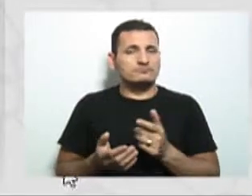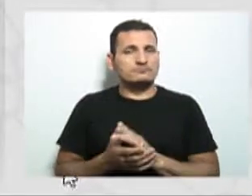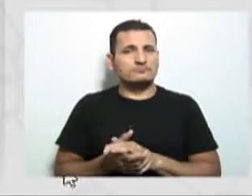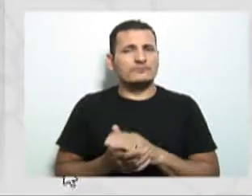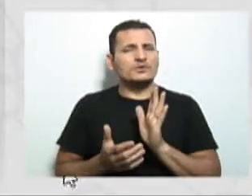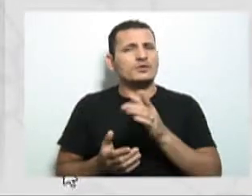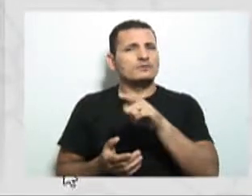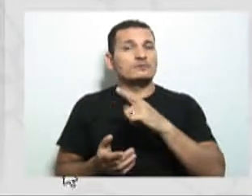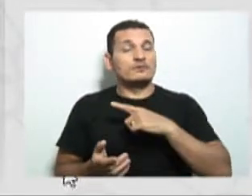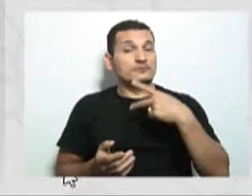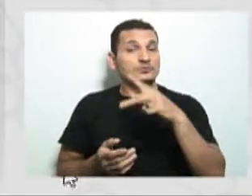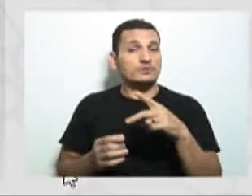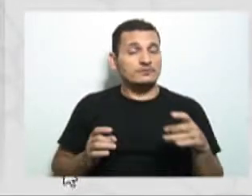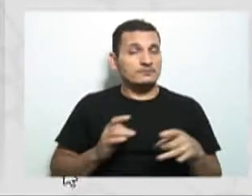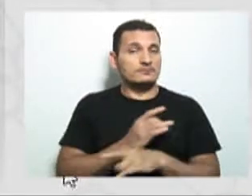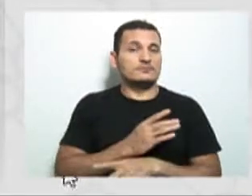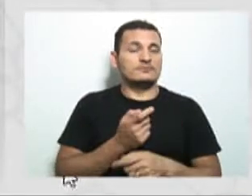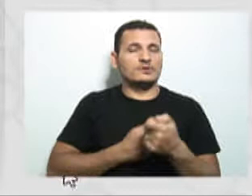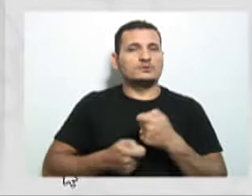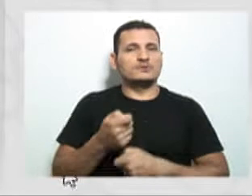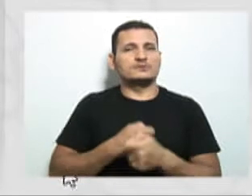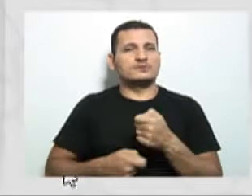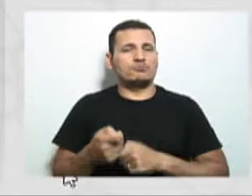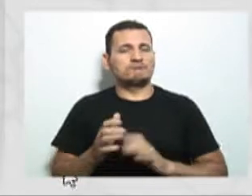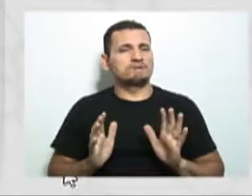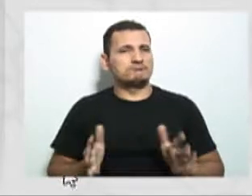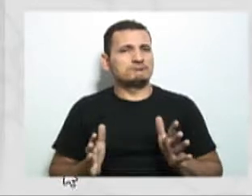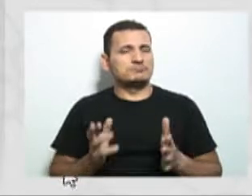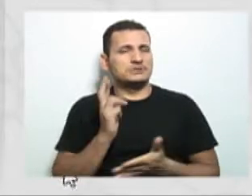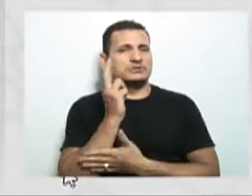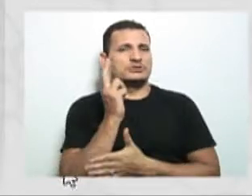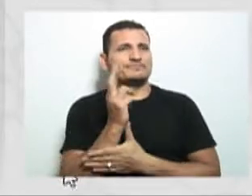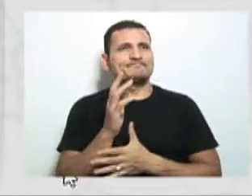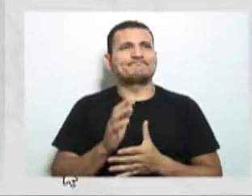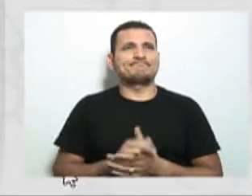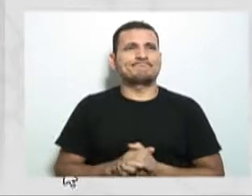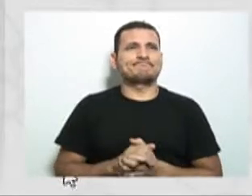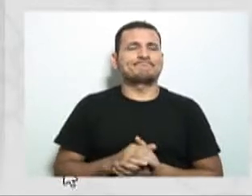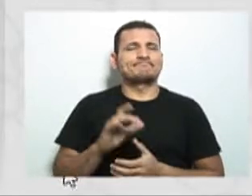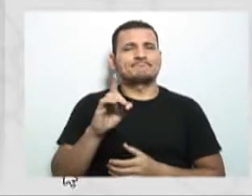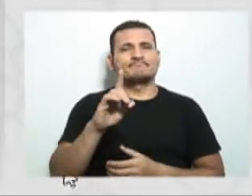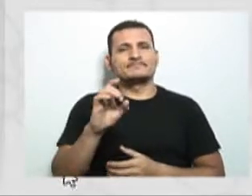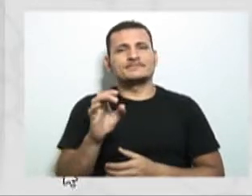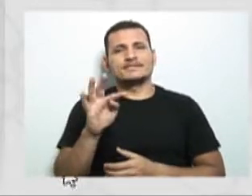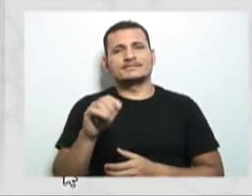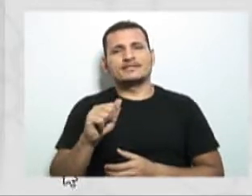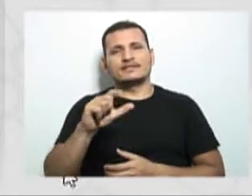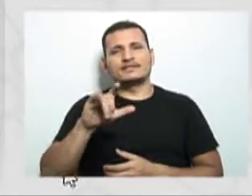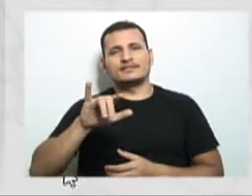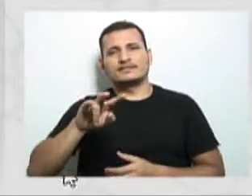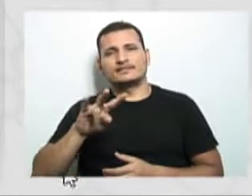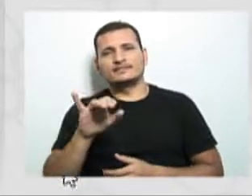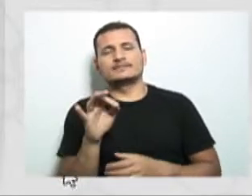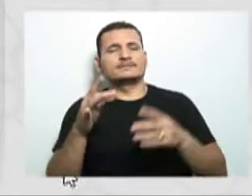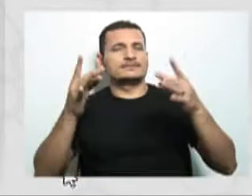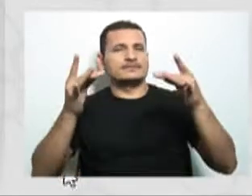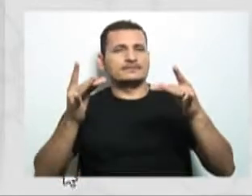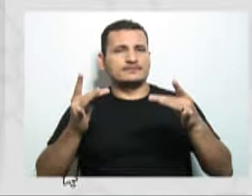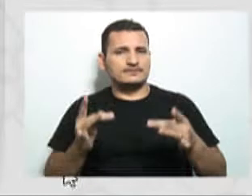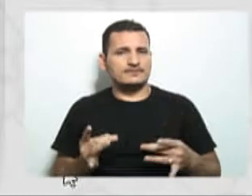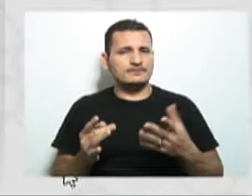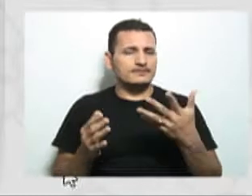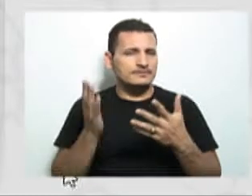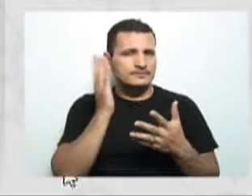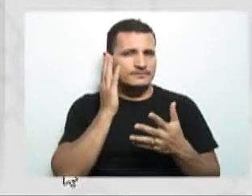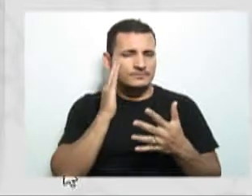a sua negociação totalmente estabelecida. E o negociador detalhista quer saber tudo nos